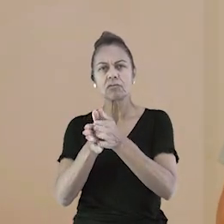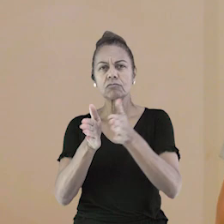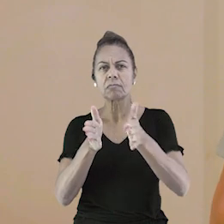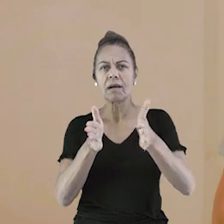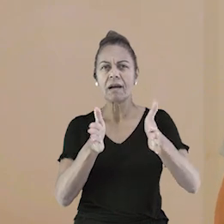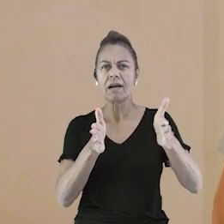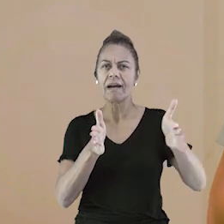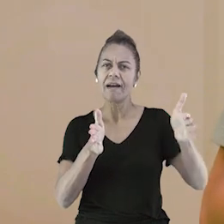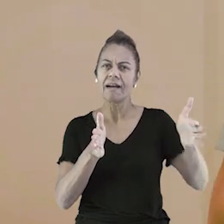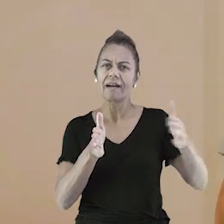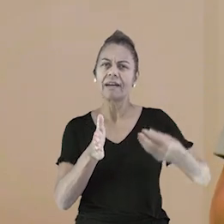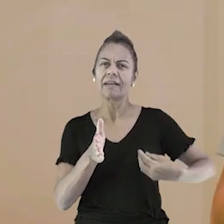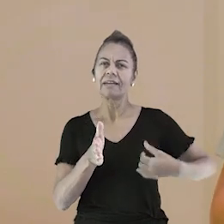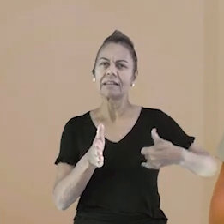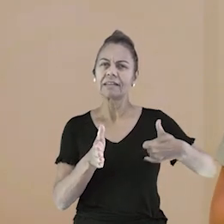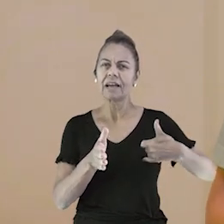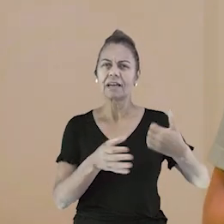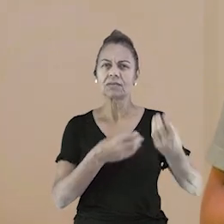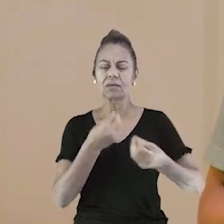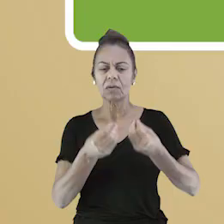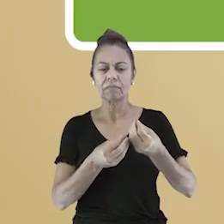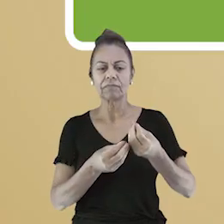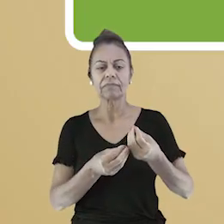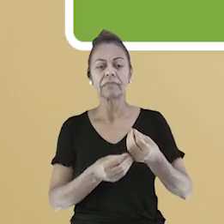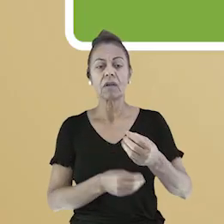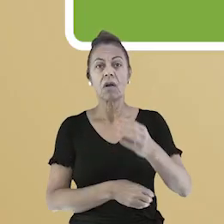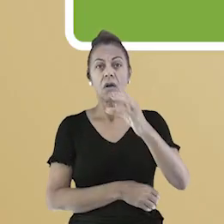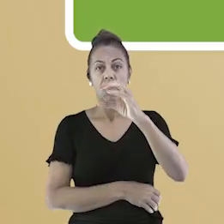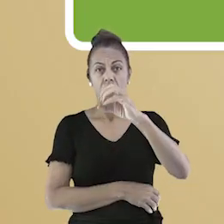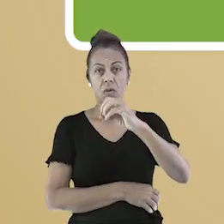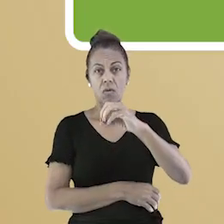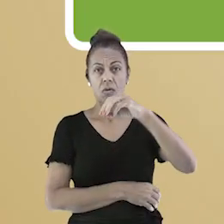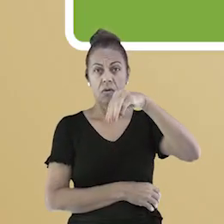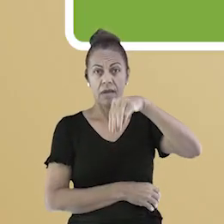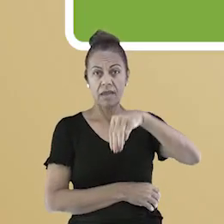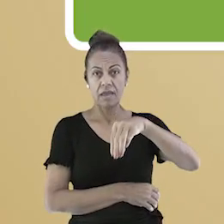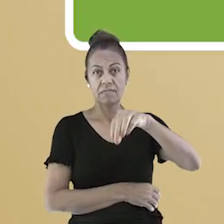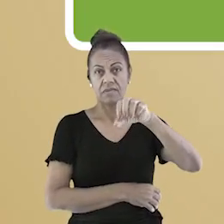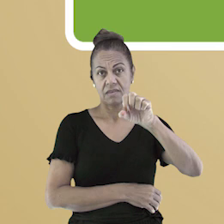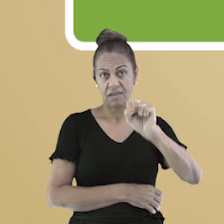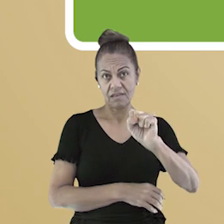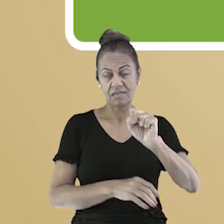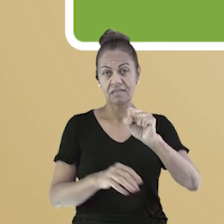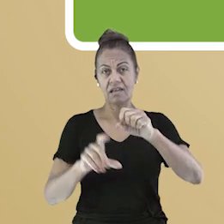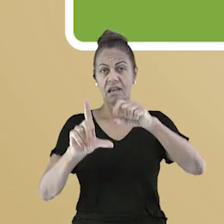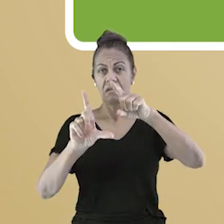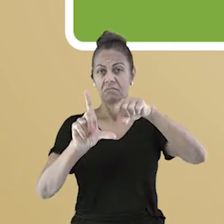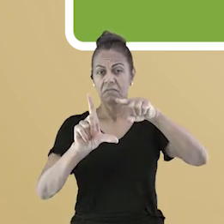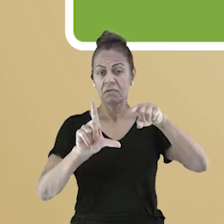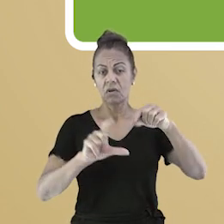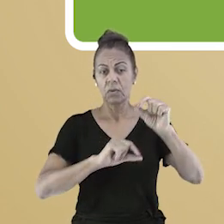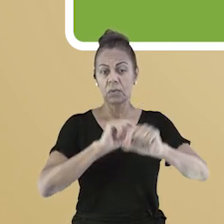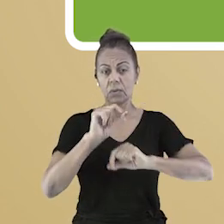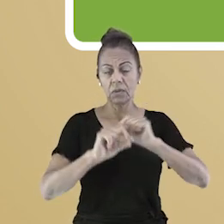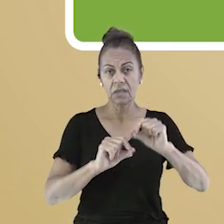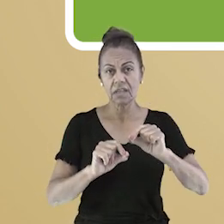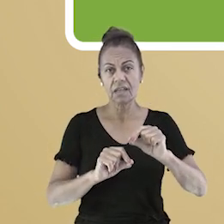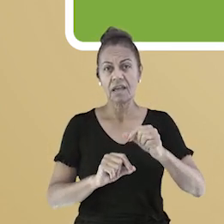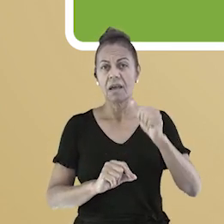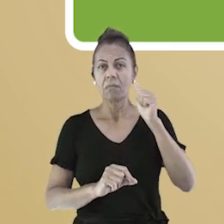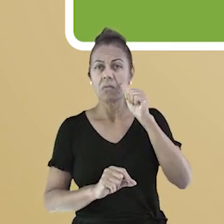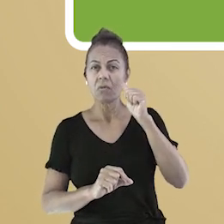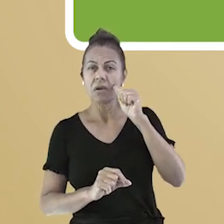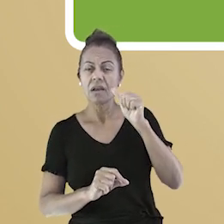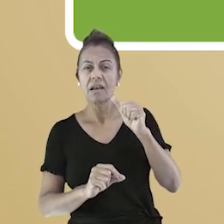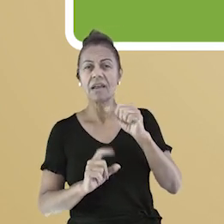etária compreenderia a adolescência de fato? A Organização Mundial da Saúde classifica como gravidez na adolescência